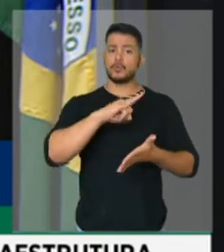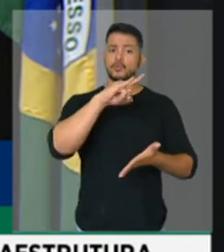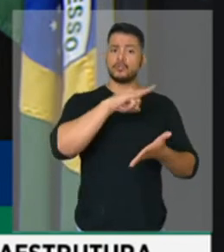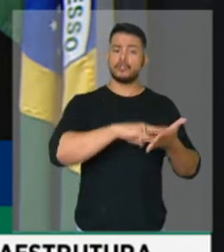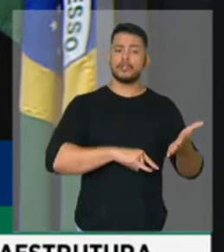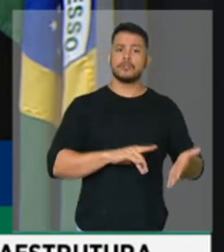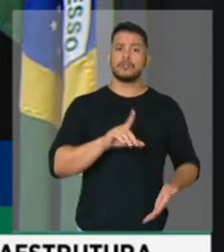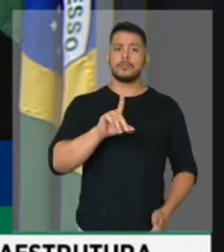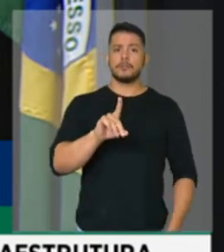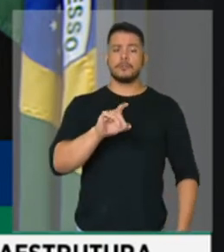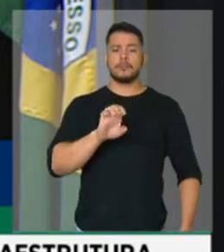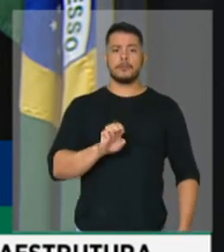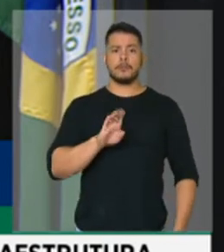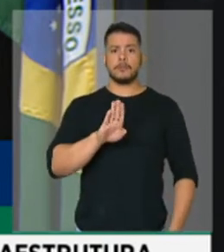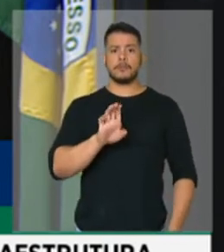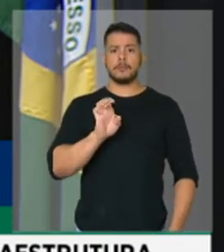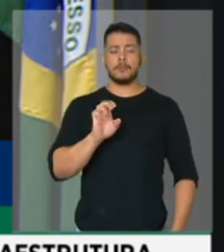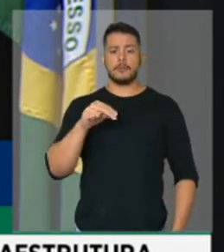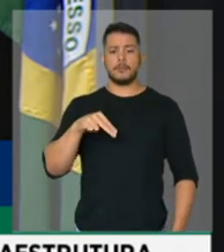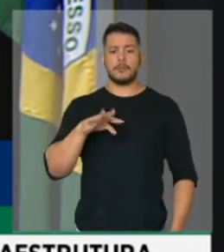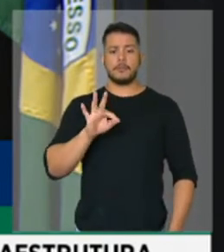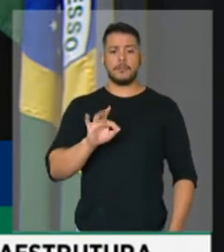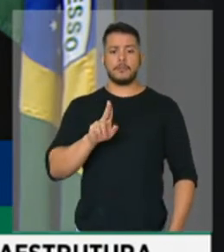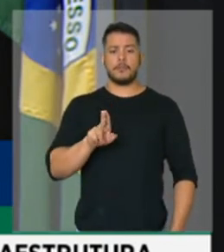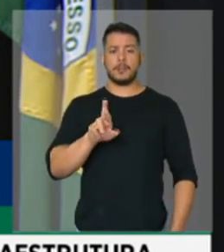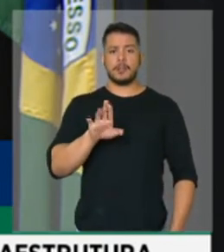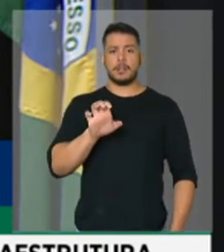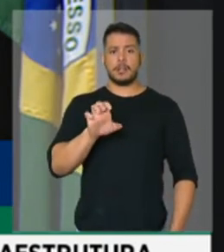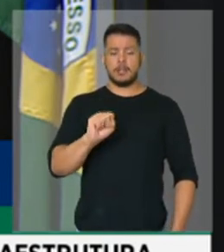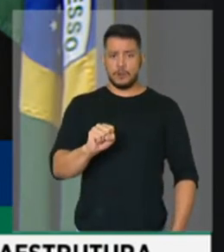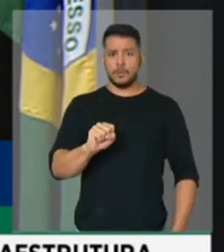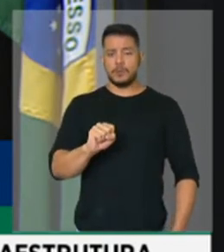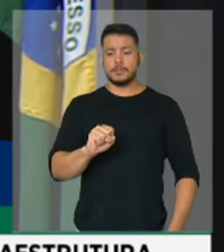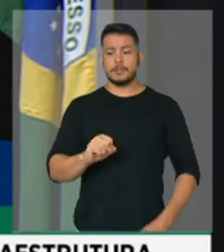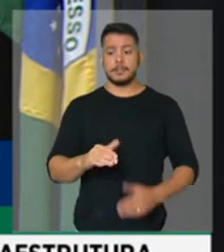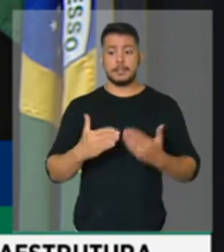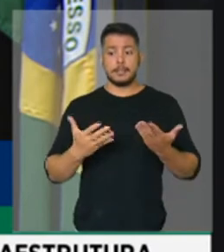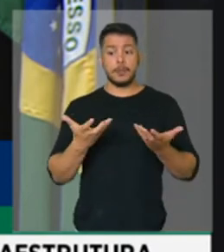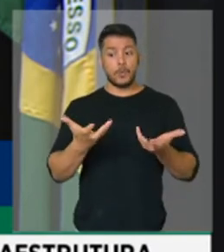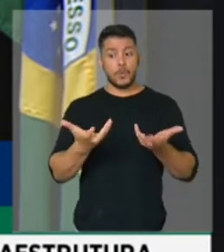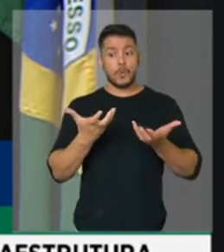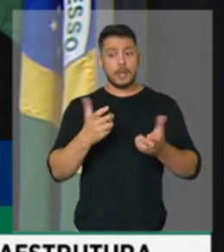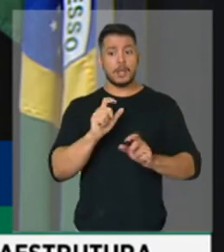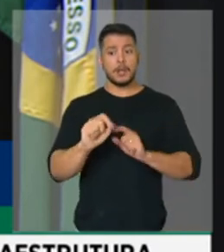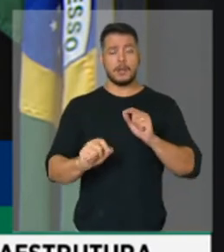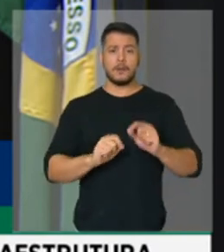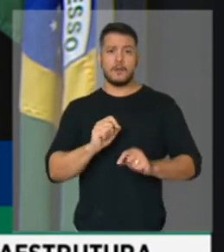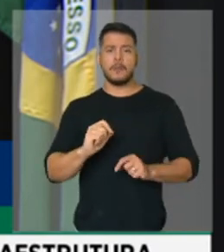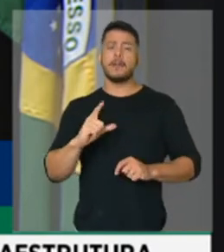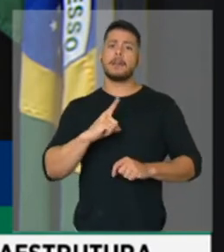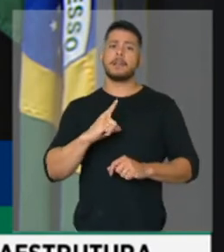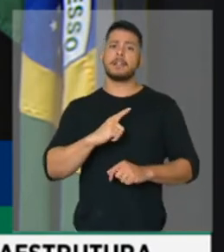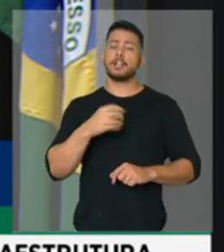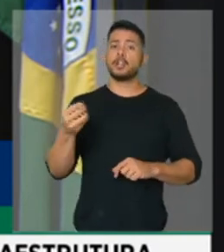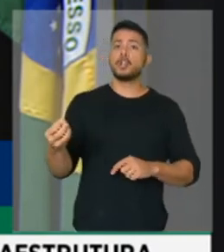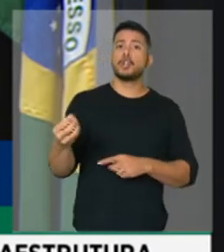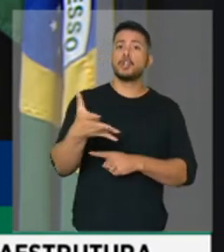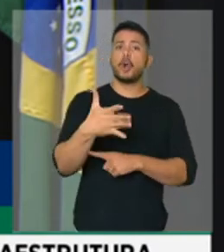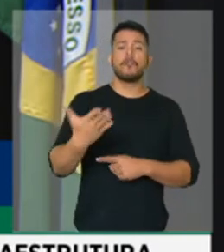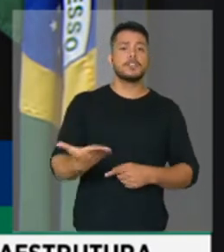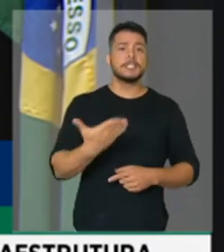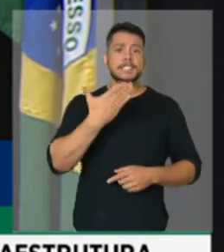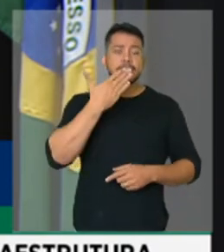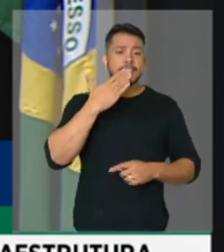se propunha aqui era exatamente estender esse benefício ao lançamento de títulos lastreados